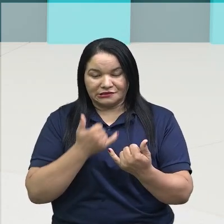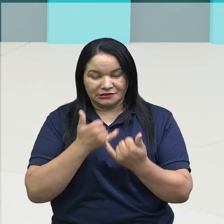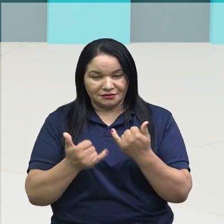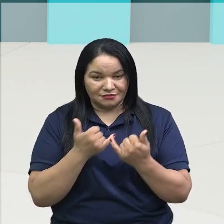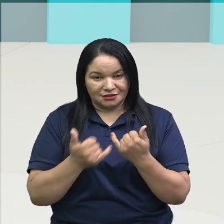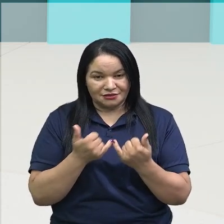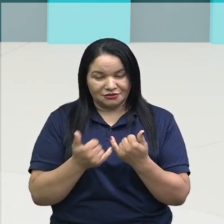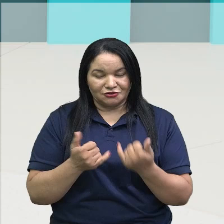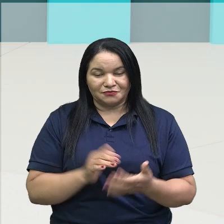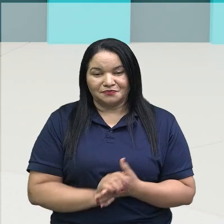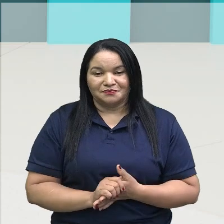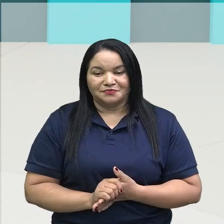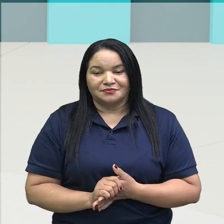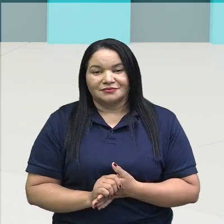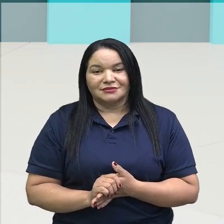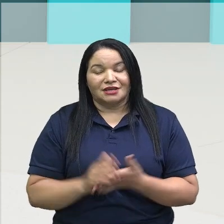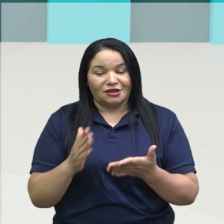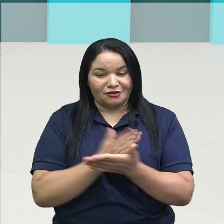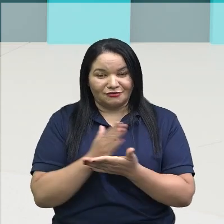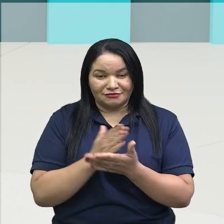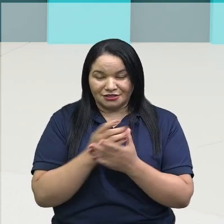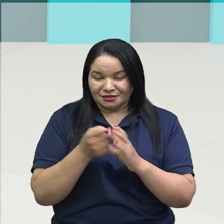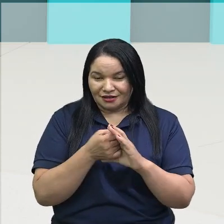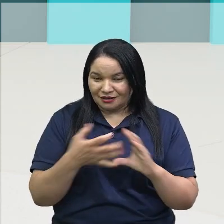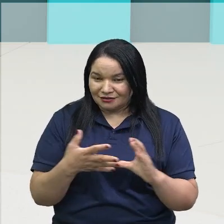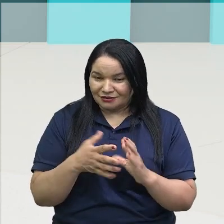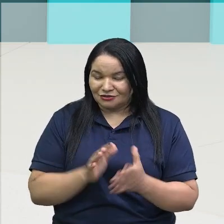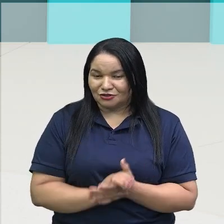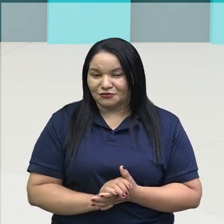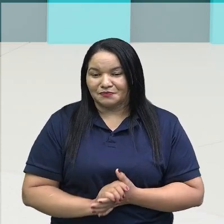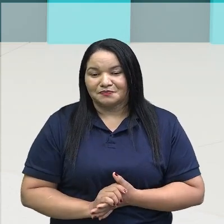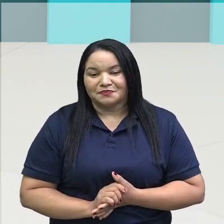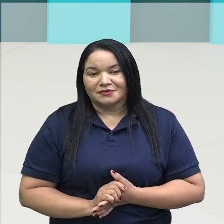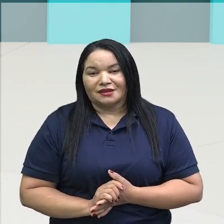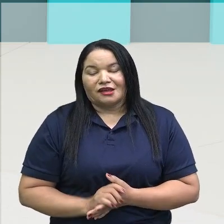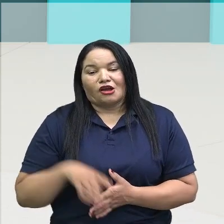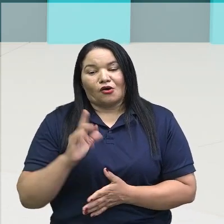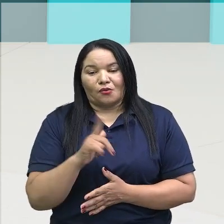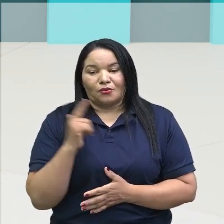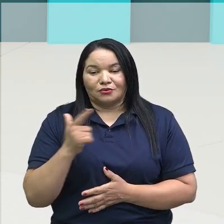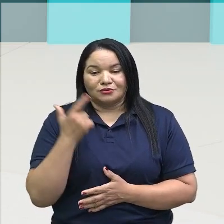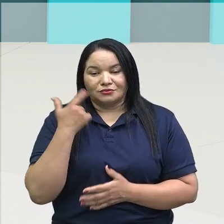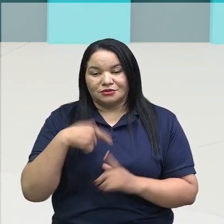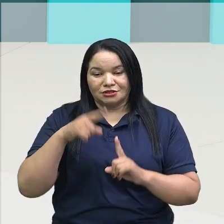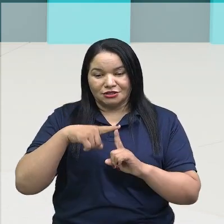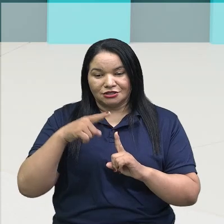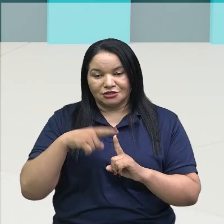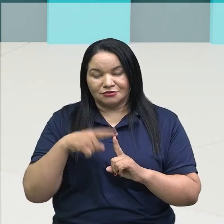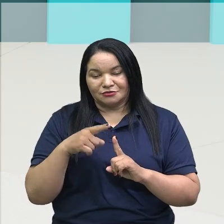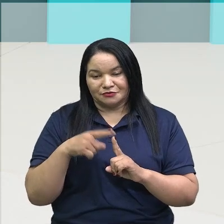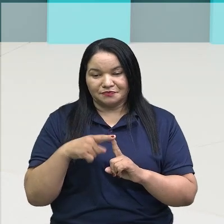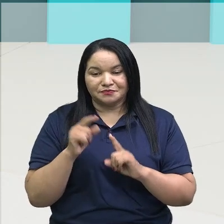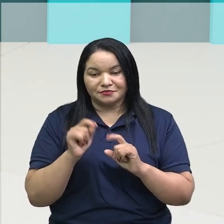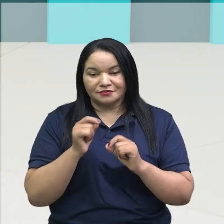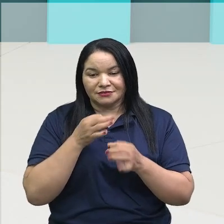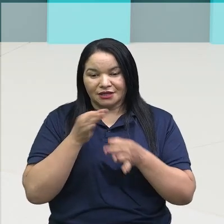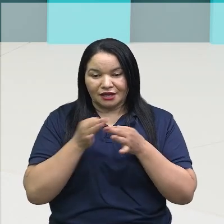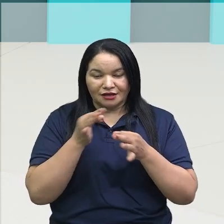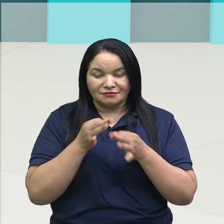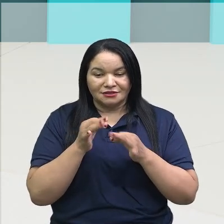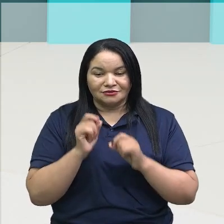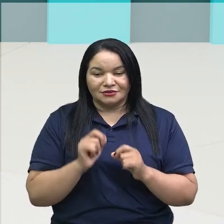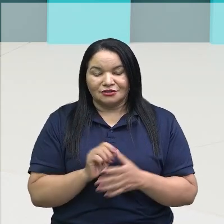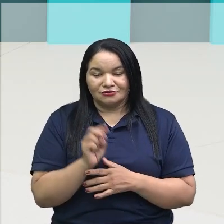aspectos relevantes, aspectos biológicos, tá bom? Outro tipo de argumento, que é bastante utilizado